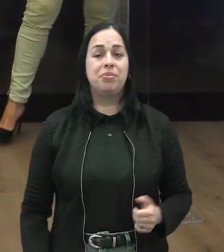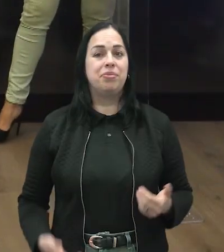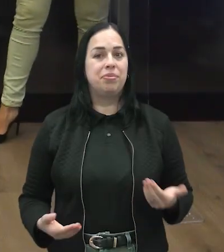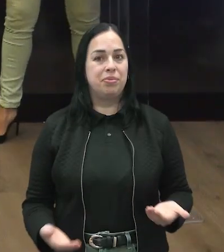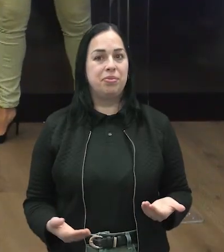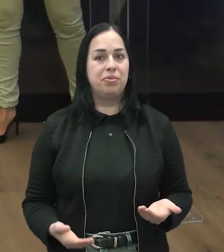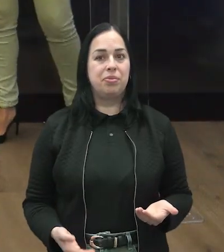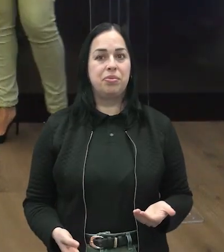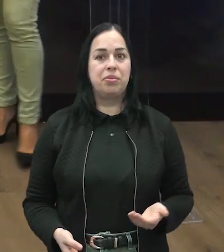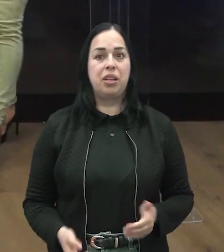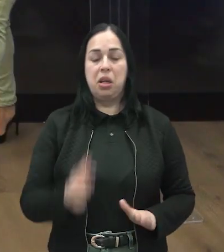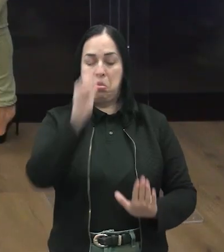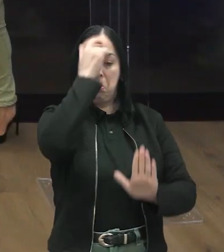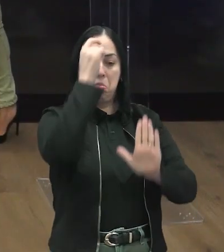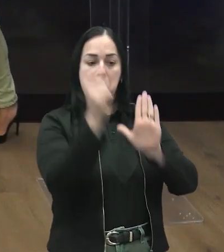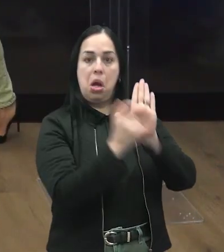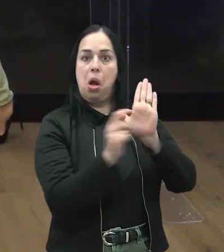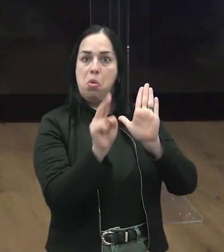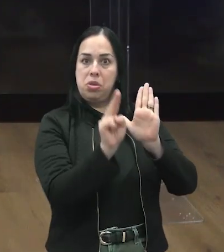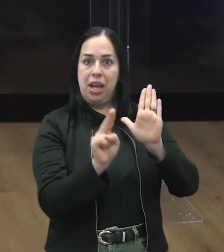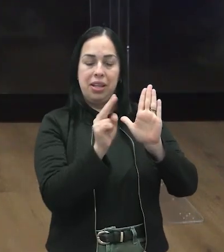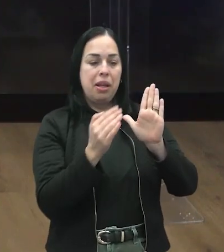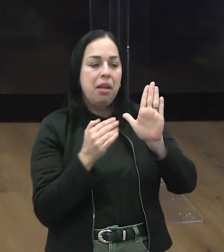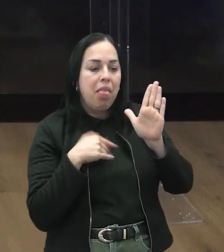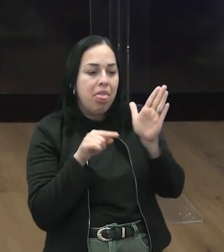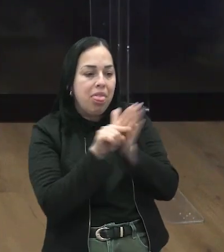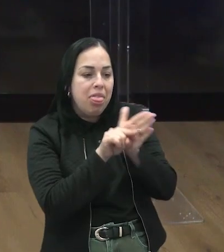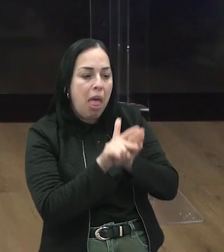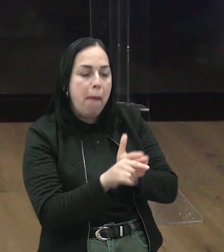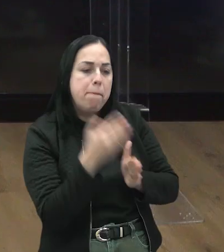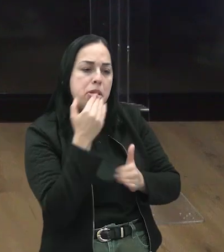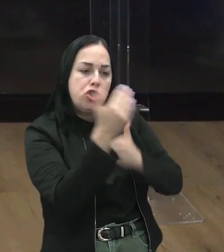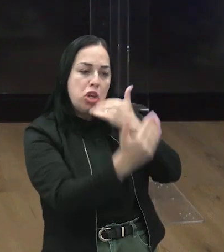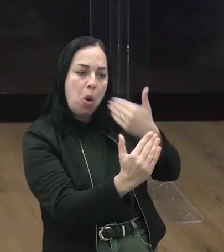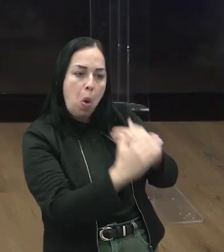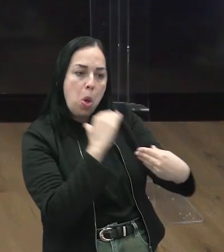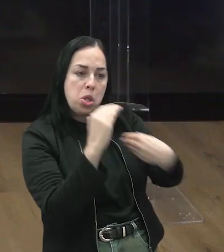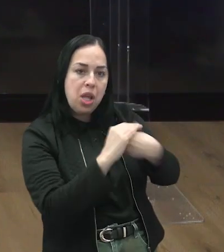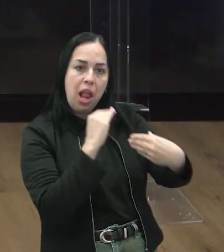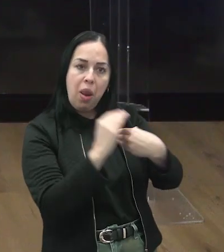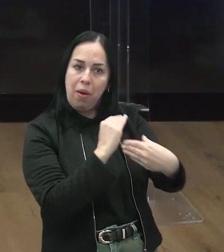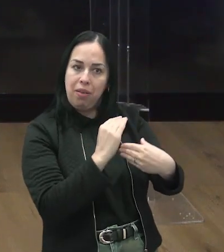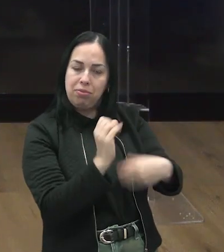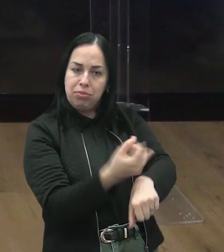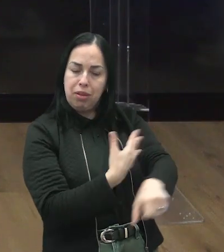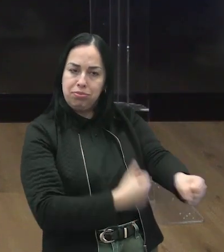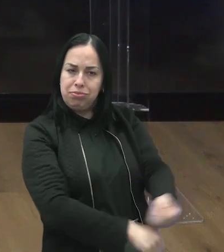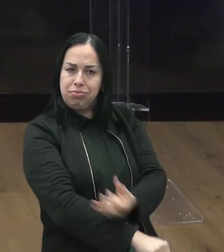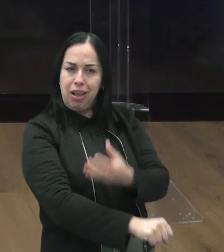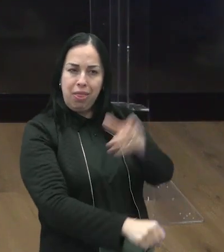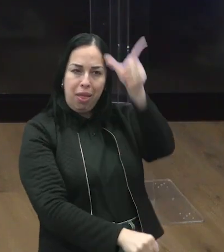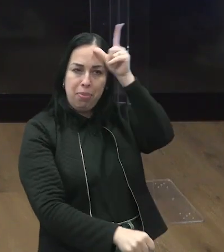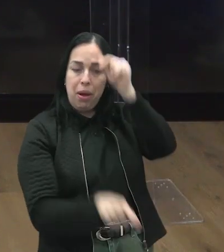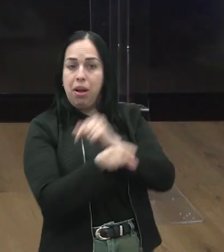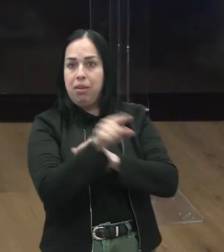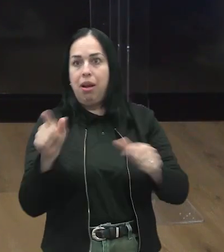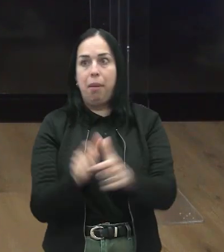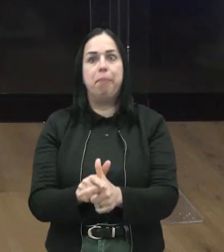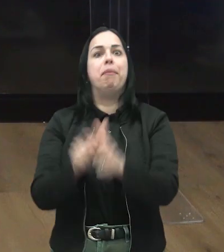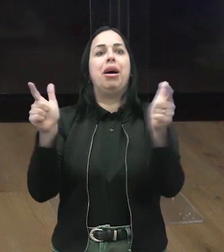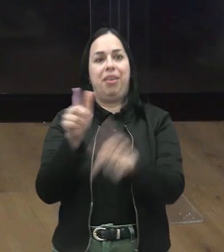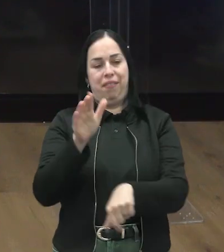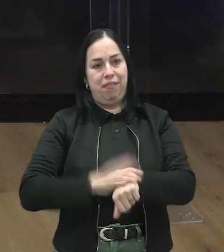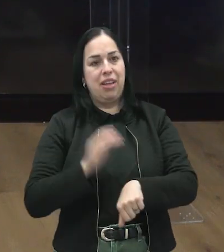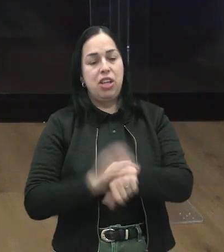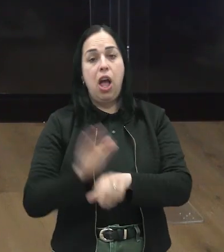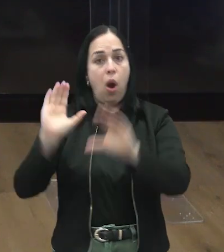O uso da inteligência artificial para pedir conselhos e buscar alívio emocional já faz parte da rotina de muita gente, né?